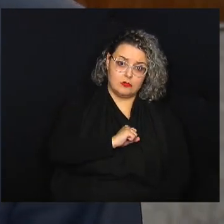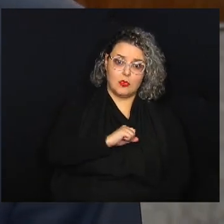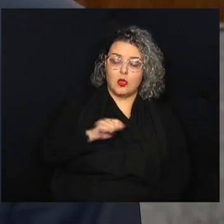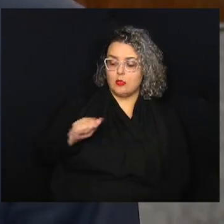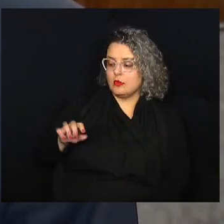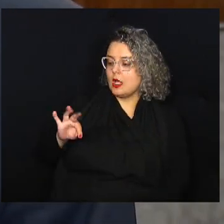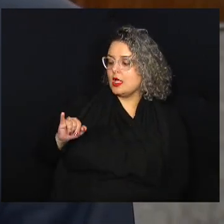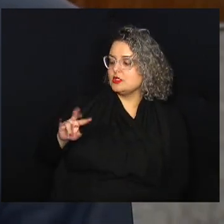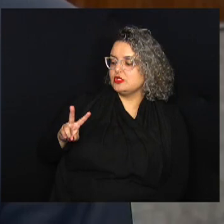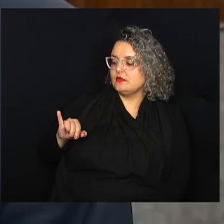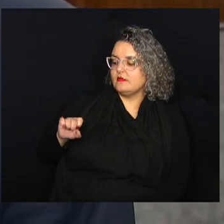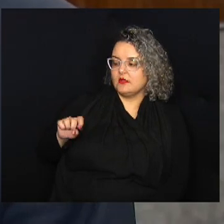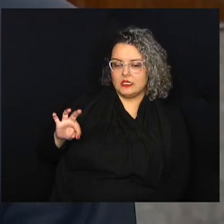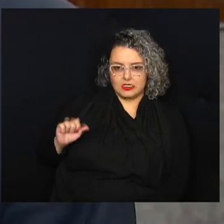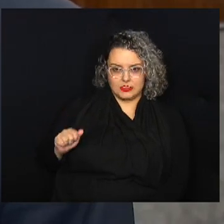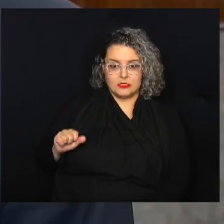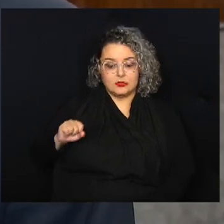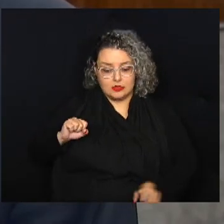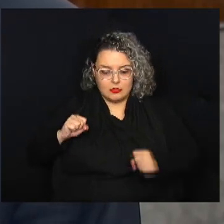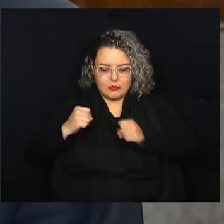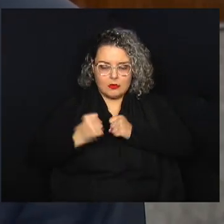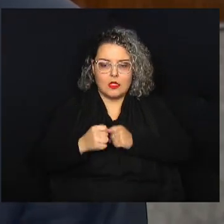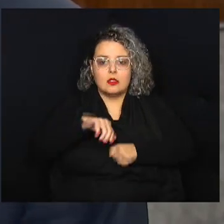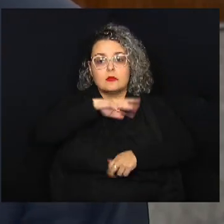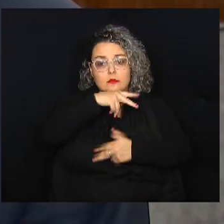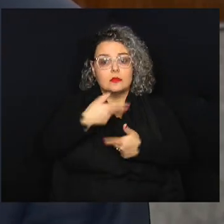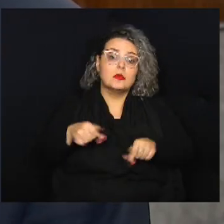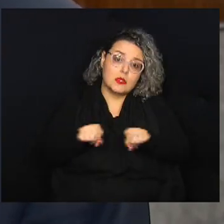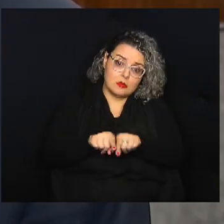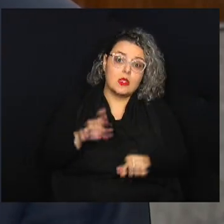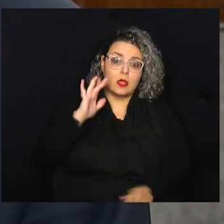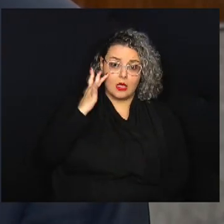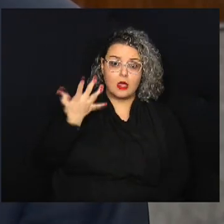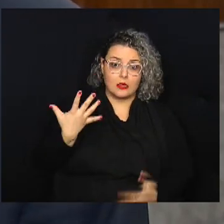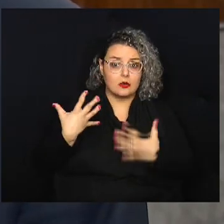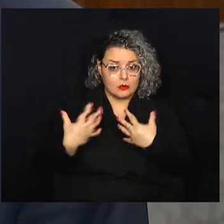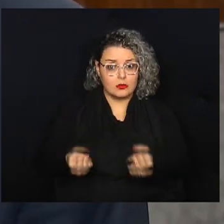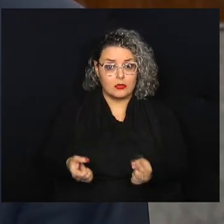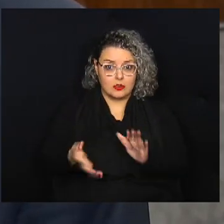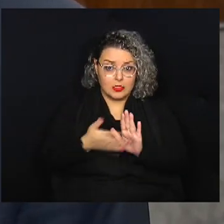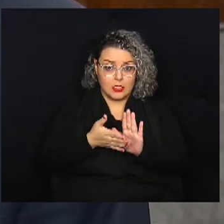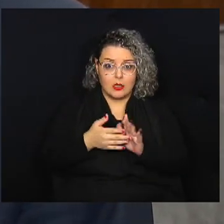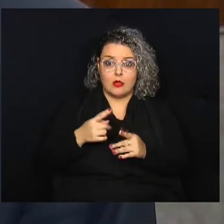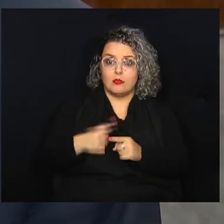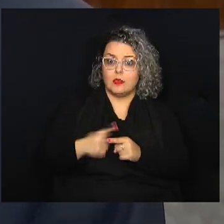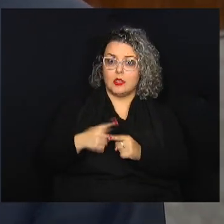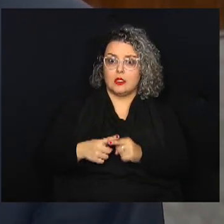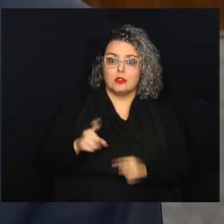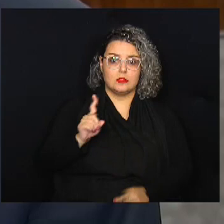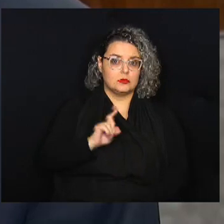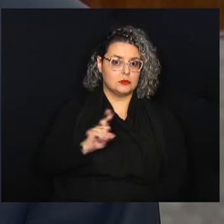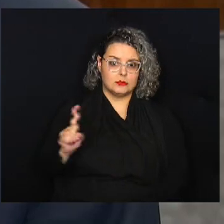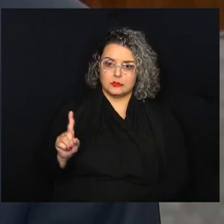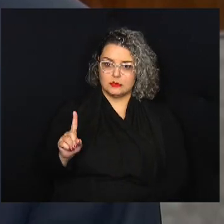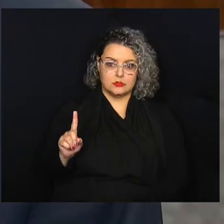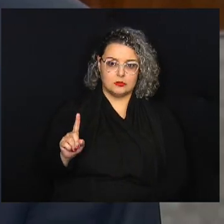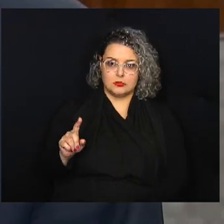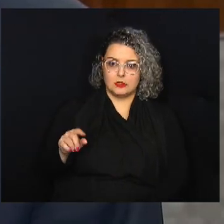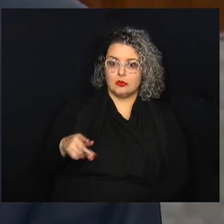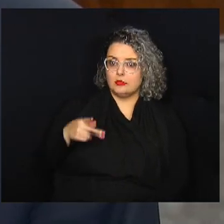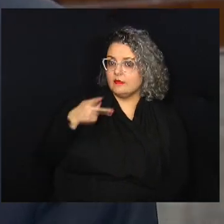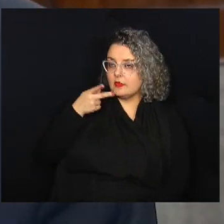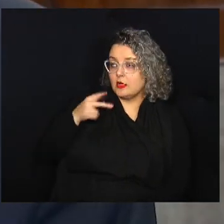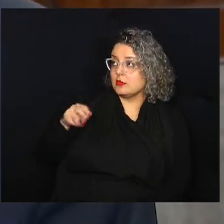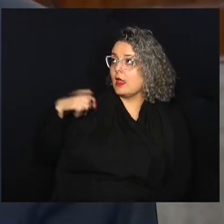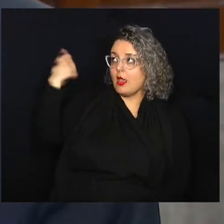ativistas que são defensores dos animais, também eu acho que eles vão aceitar essa proposta, porque nós não estamos colocando rodeio. Não vai